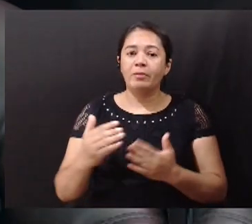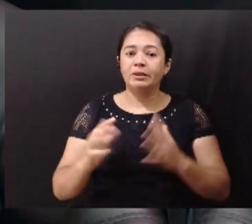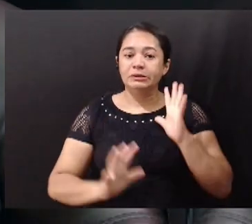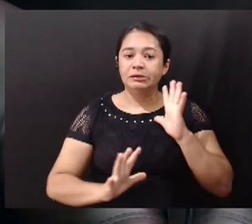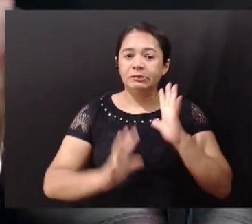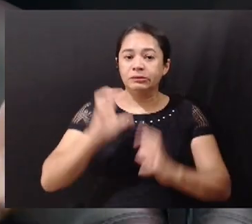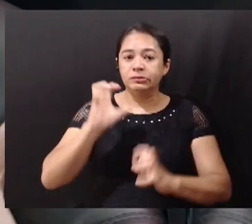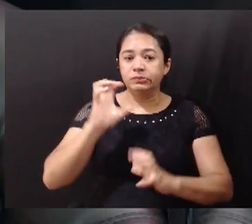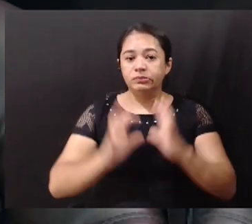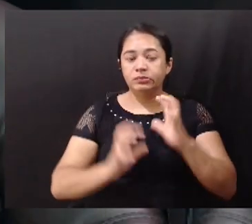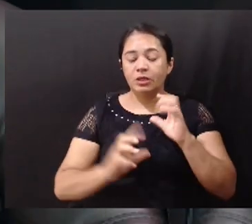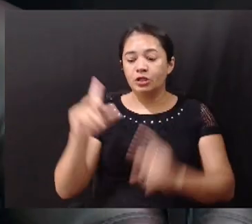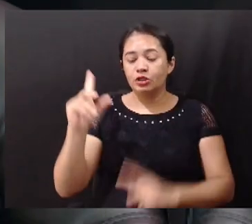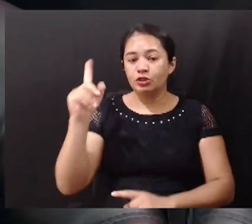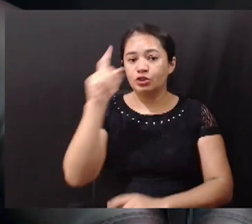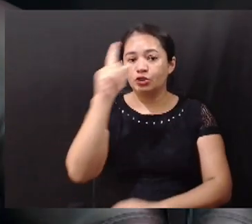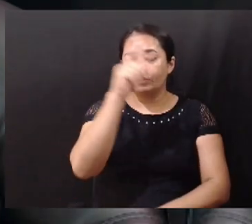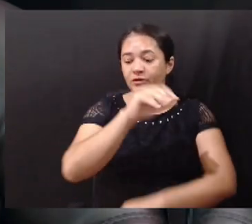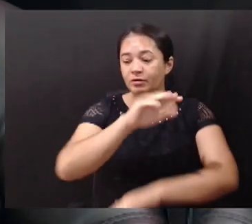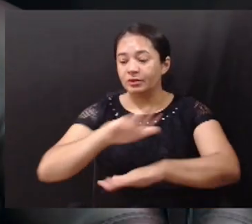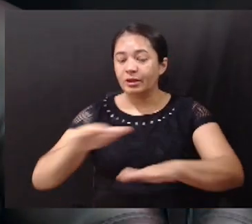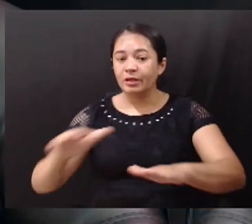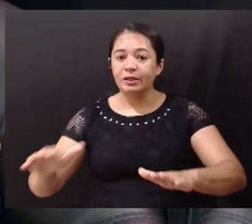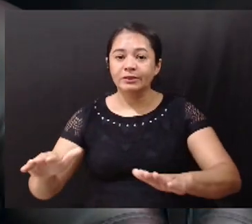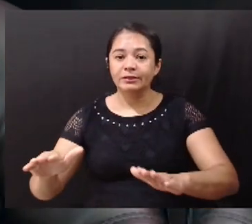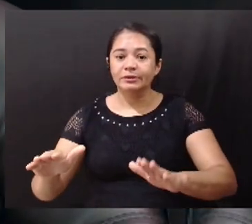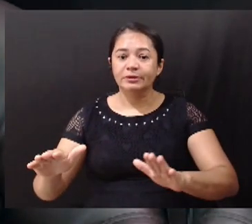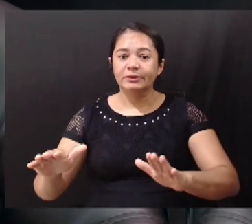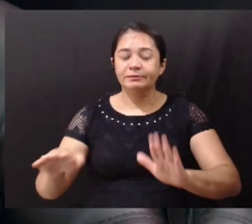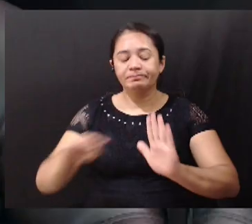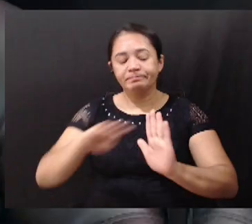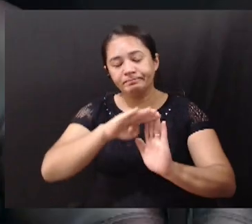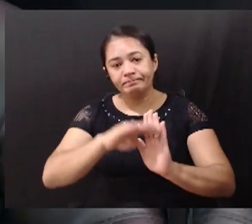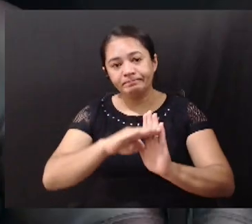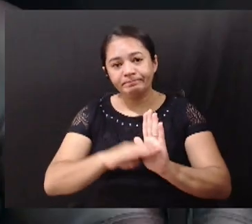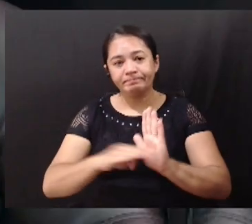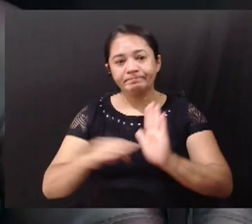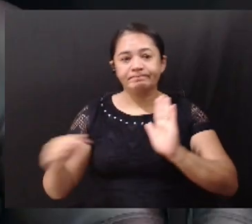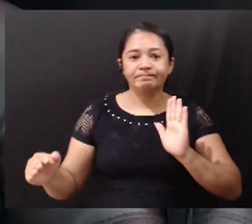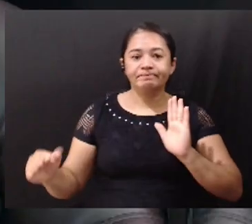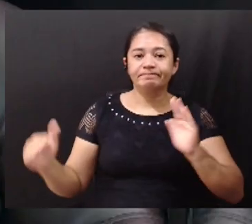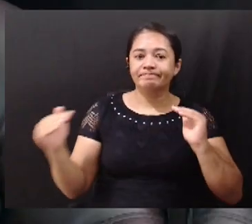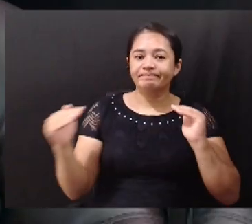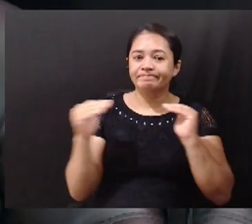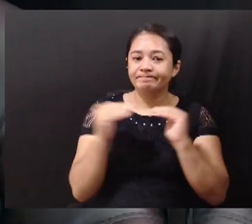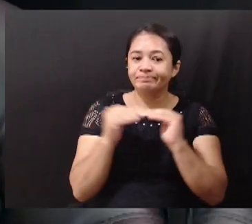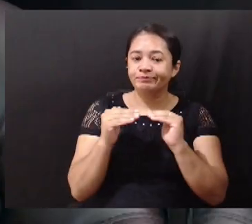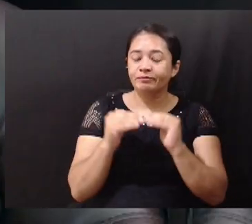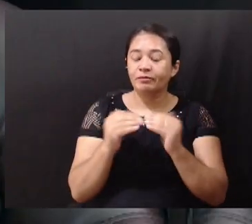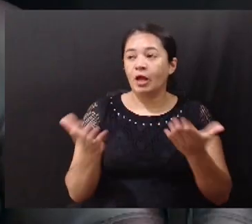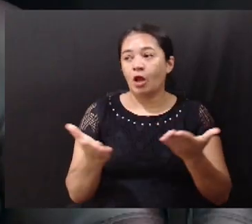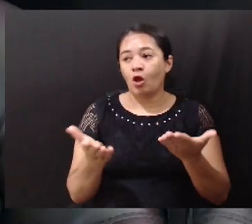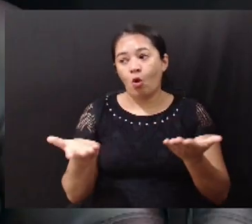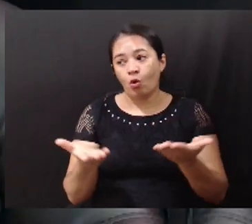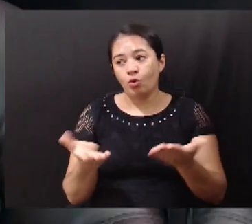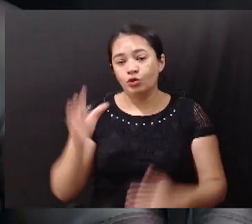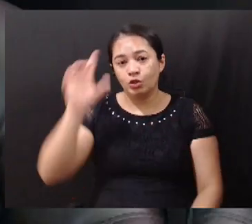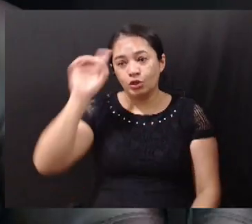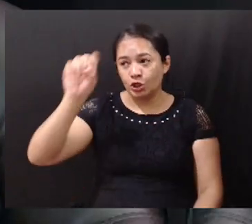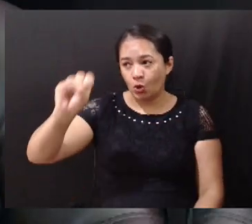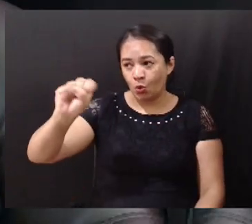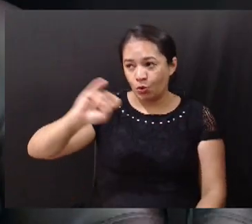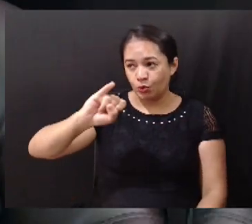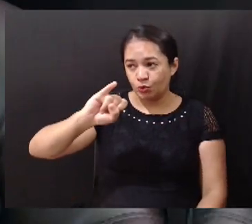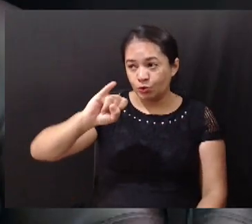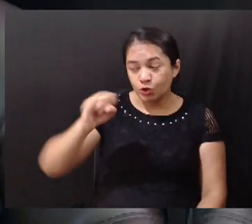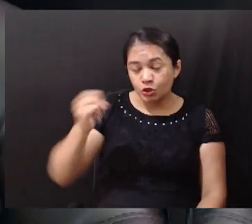De colocar essa criança dentro da perspectiva ali, né? Então, agora, hoje é dia 8 de janeiro. Daqui